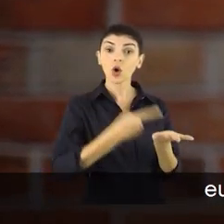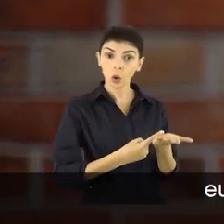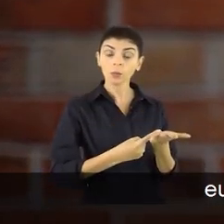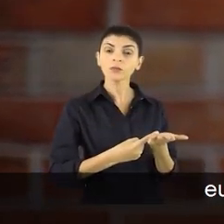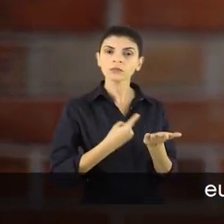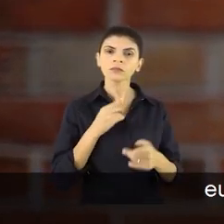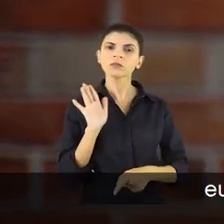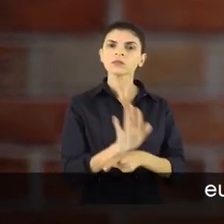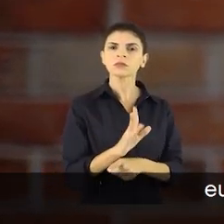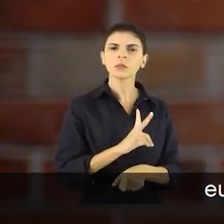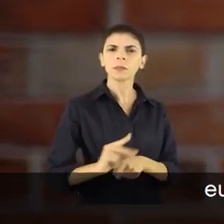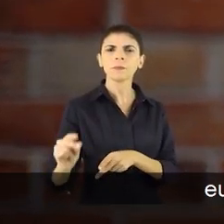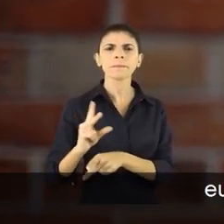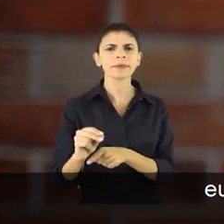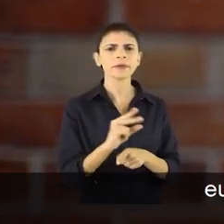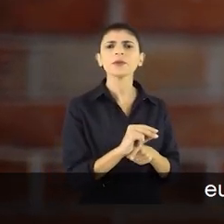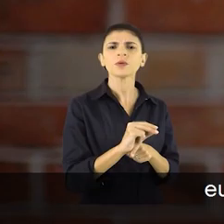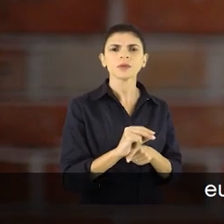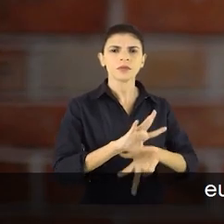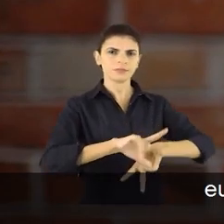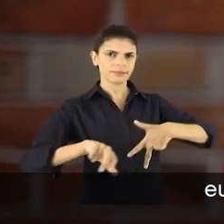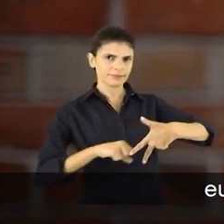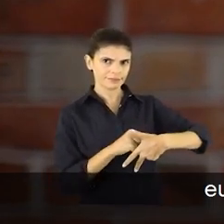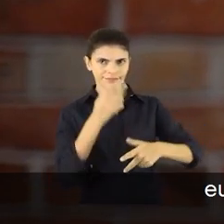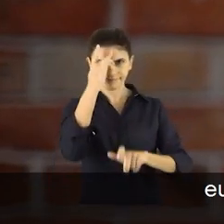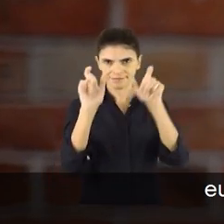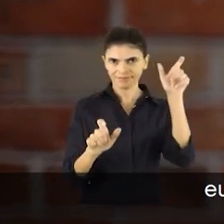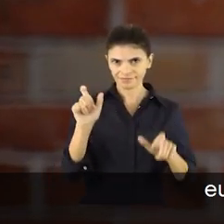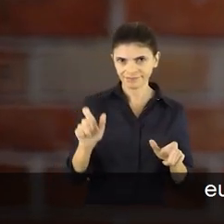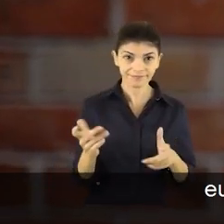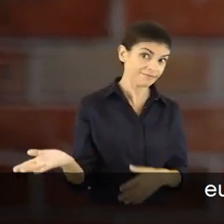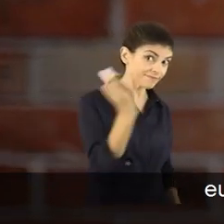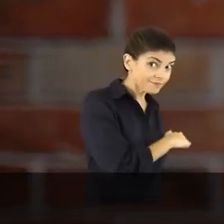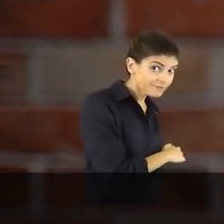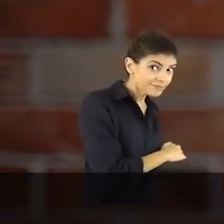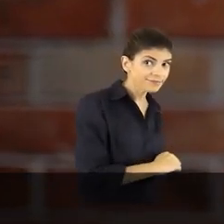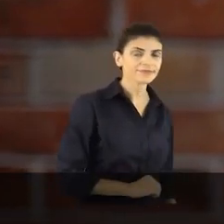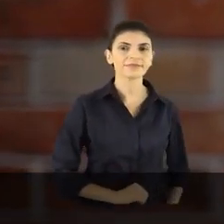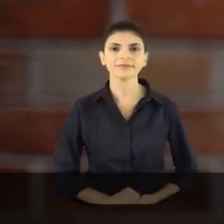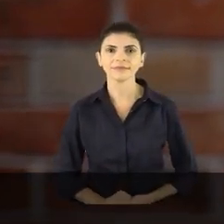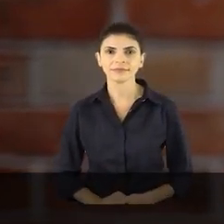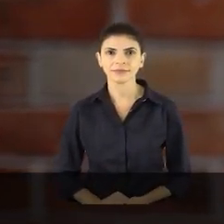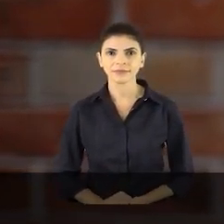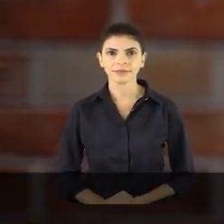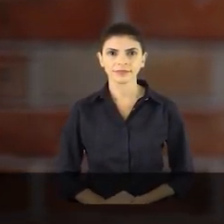ou suspeitos eu assumo o compromisso de combater os corruptos e os corruptores vamos juntos